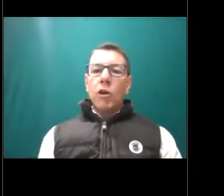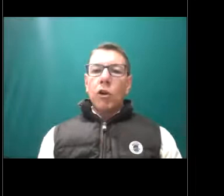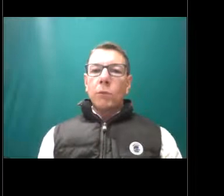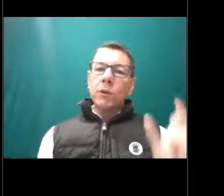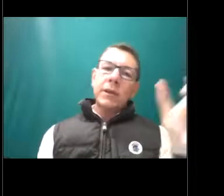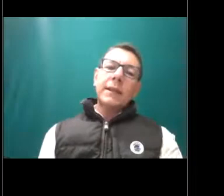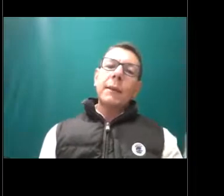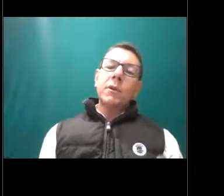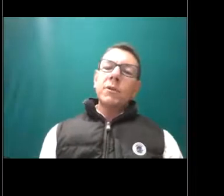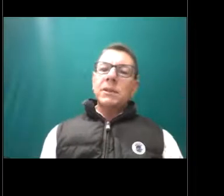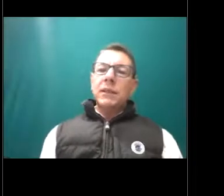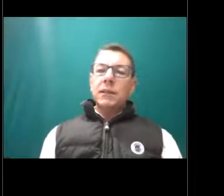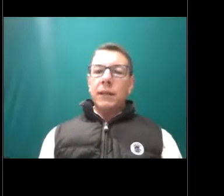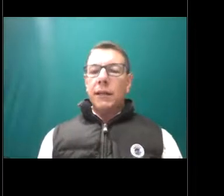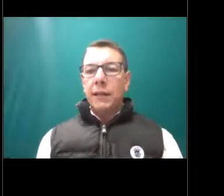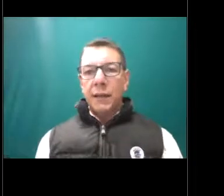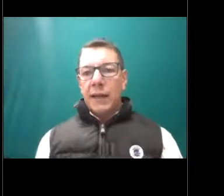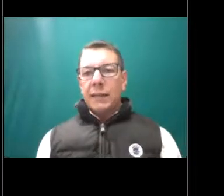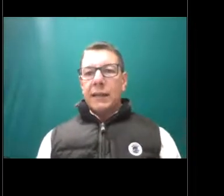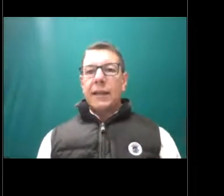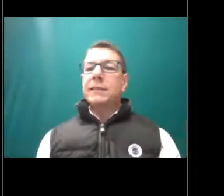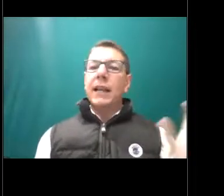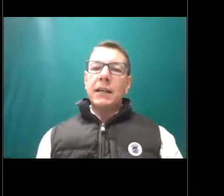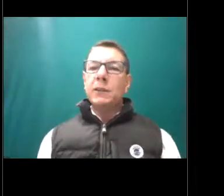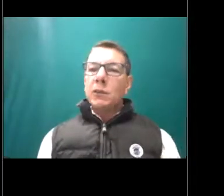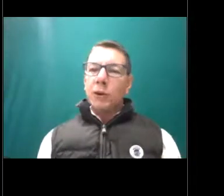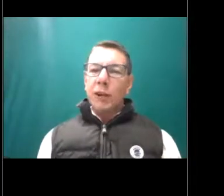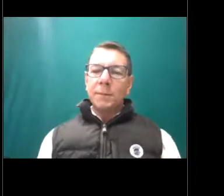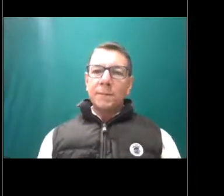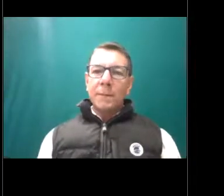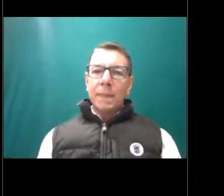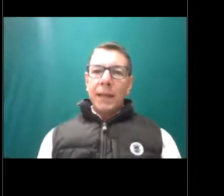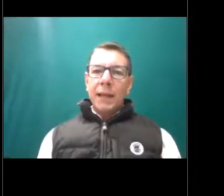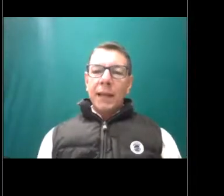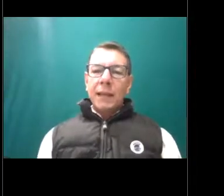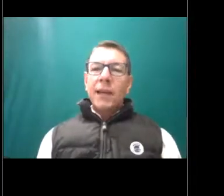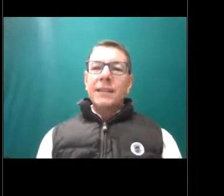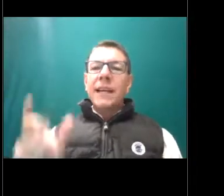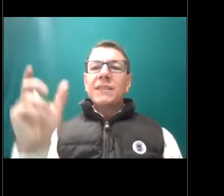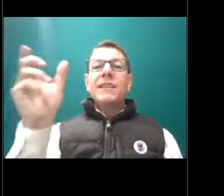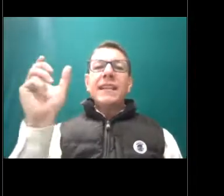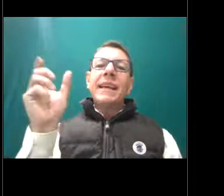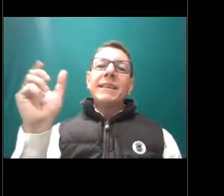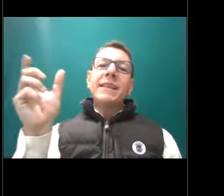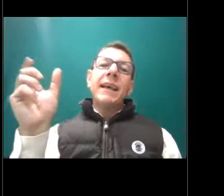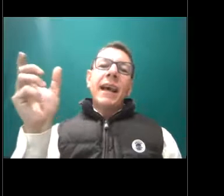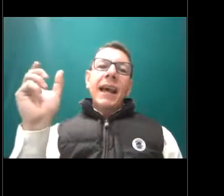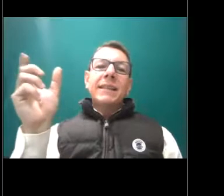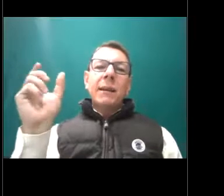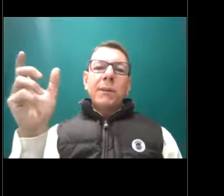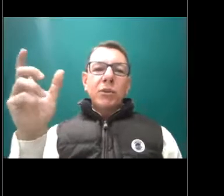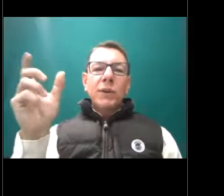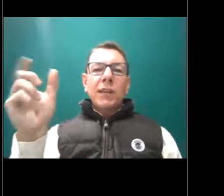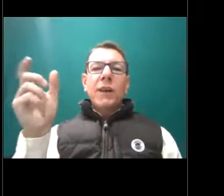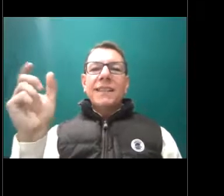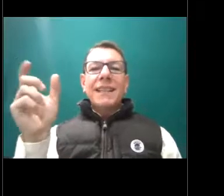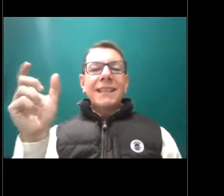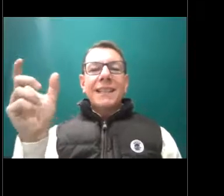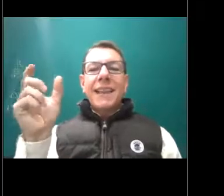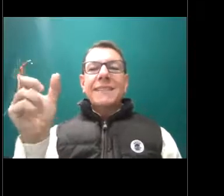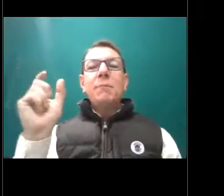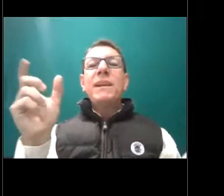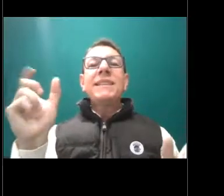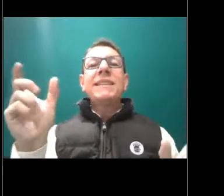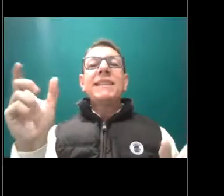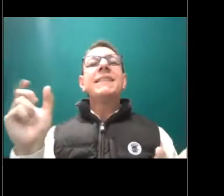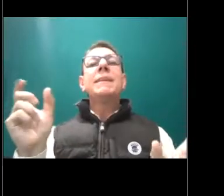conversa com o agrônomo que está produzindo ali a silagem no solo. Então, quer dizer, às vezes essa pessoa aqui do